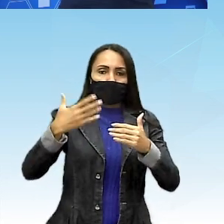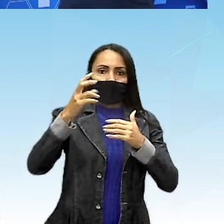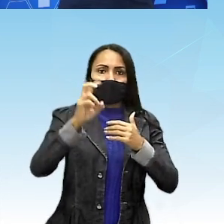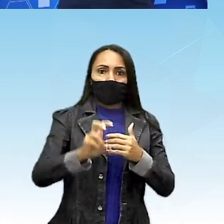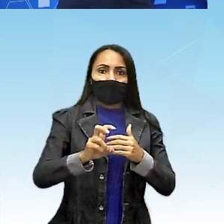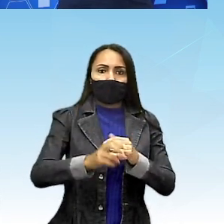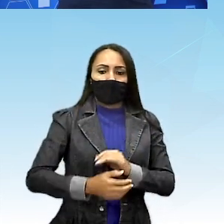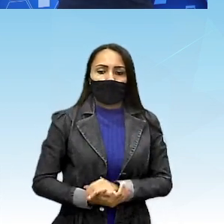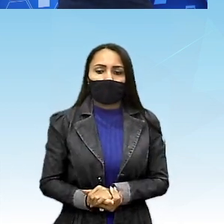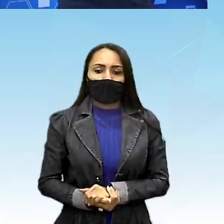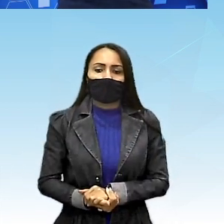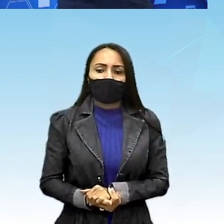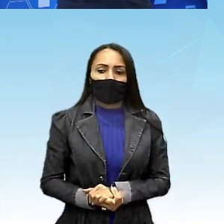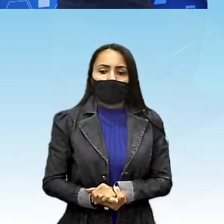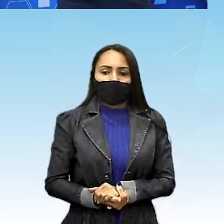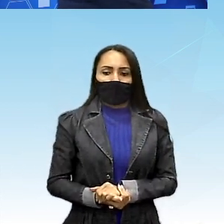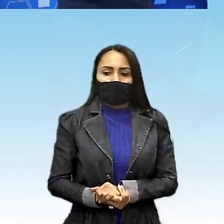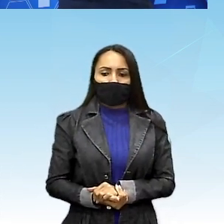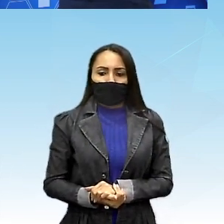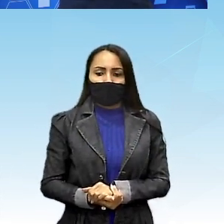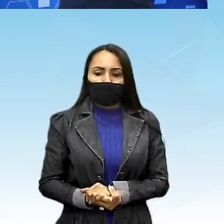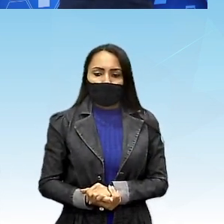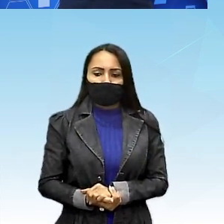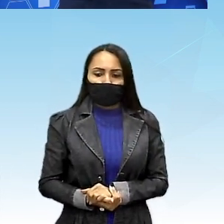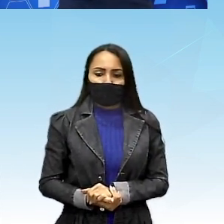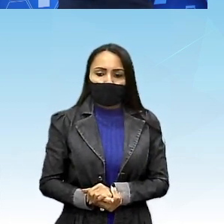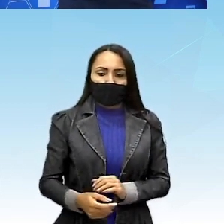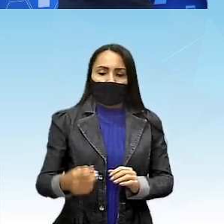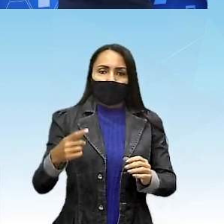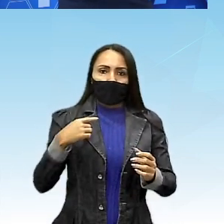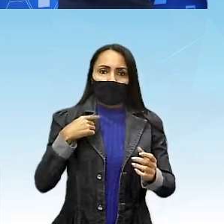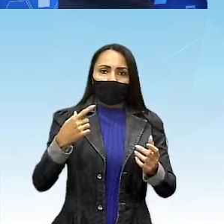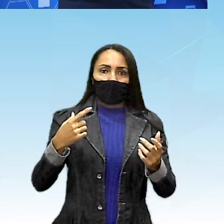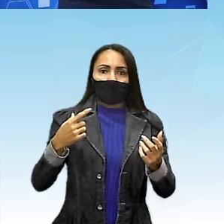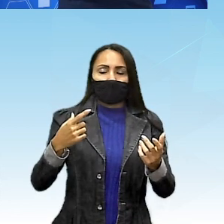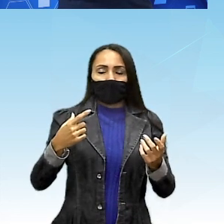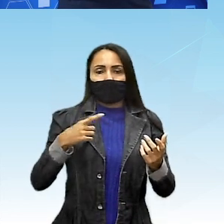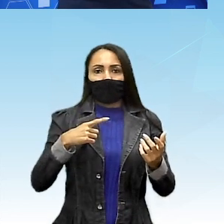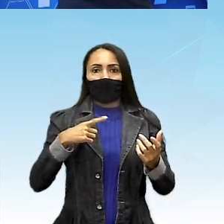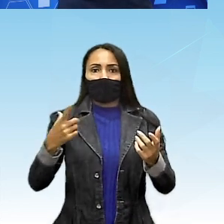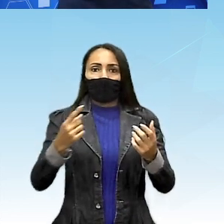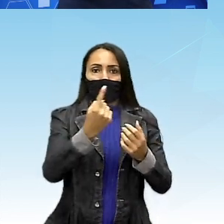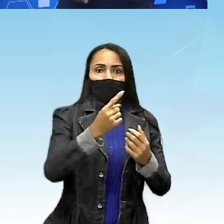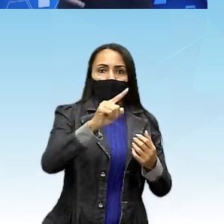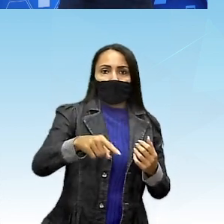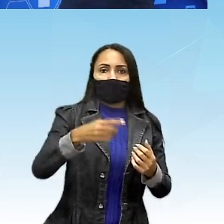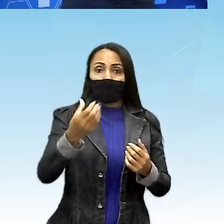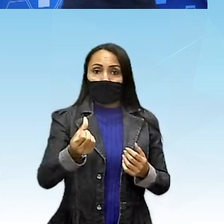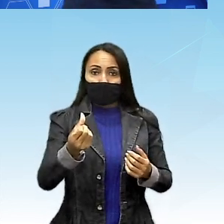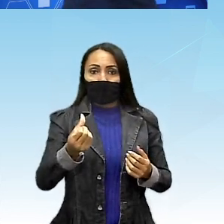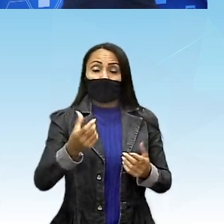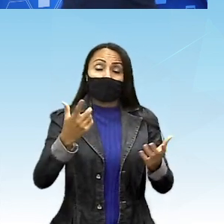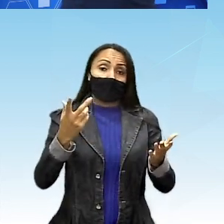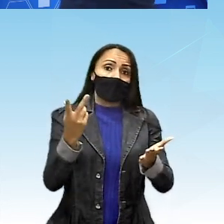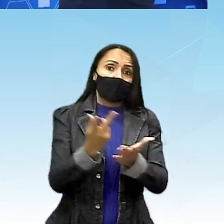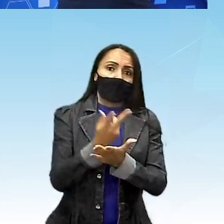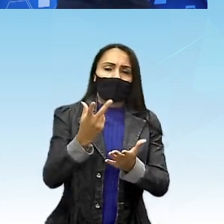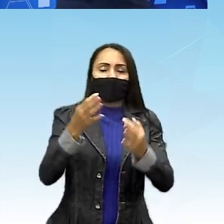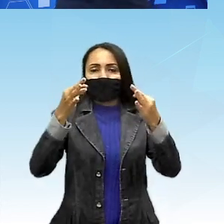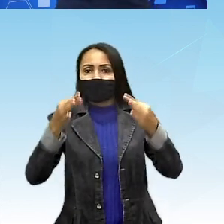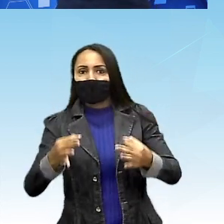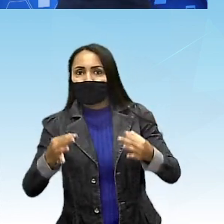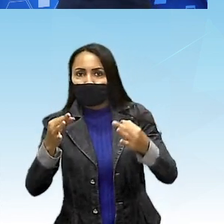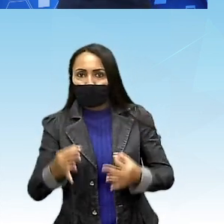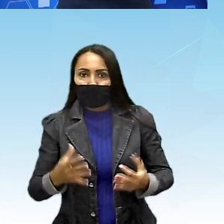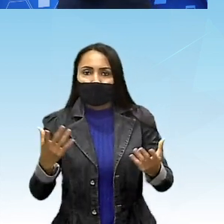casas decimais, da segunda casa decimal de 5, eu vou arredondar para aproximadamente 1,6. É o que vai acontecer exatamente